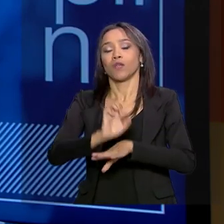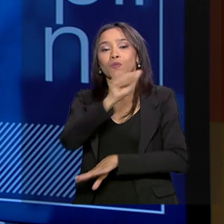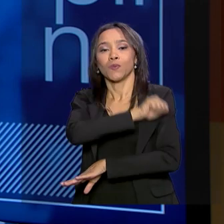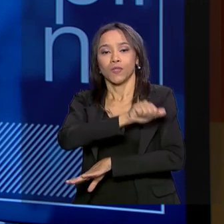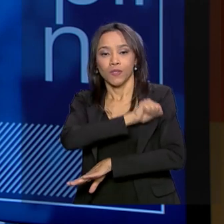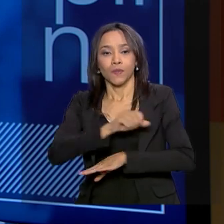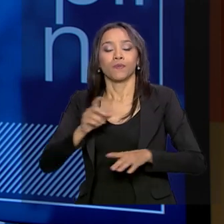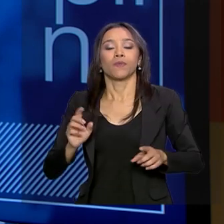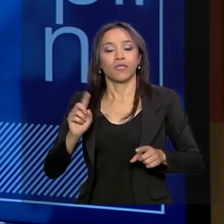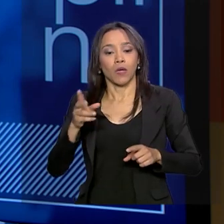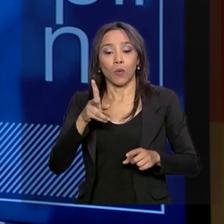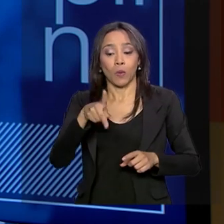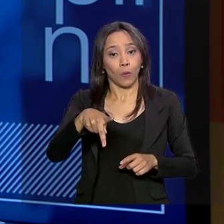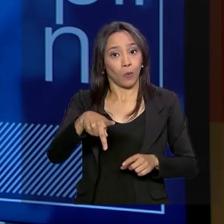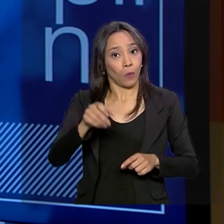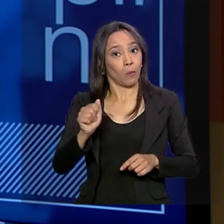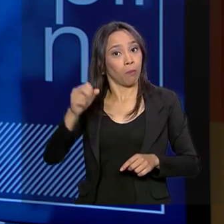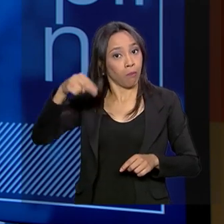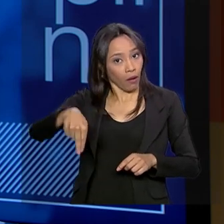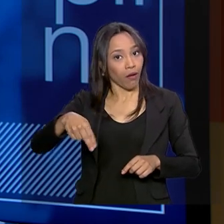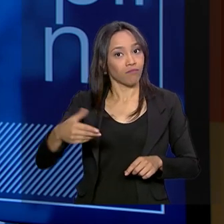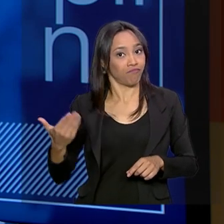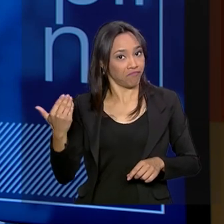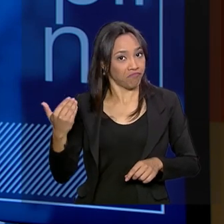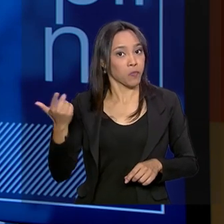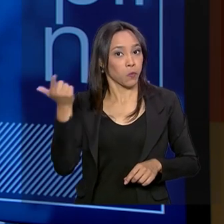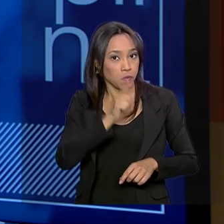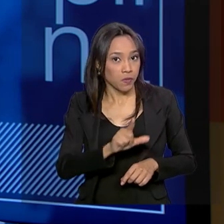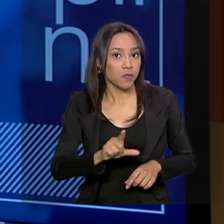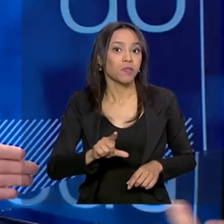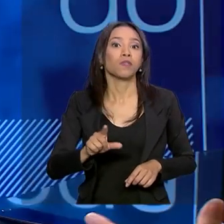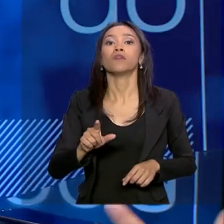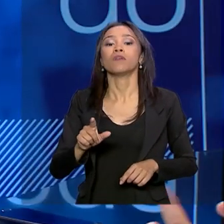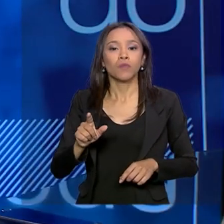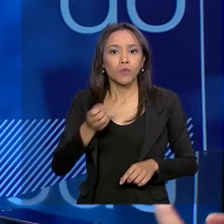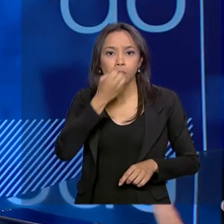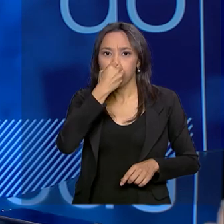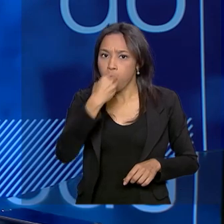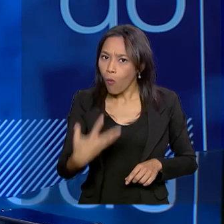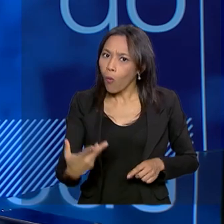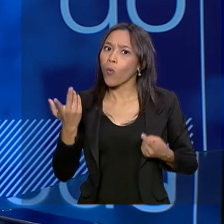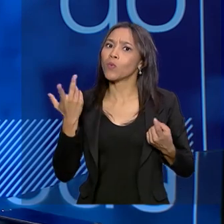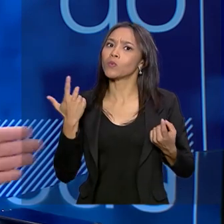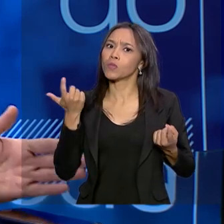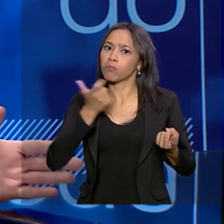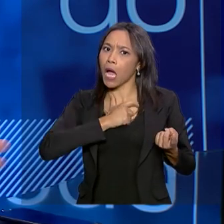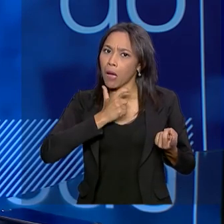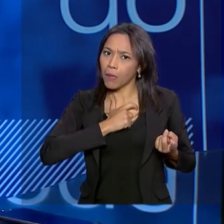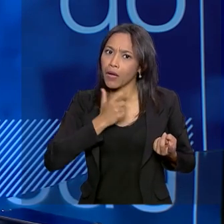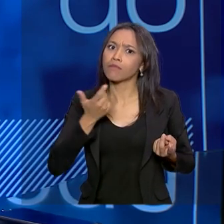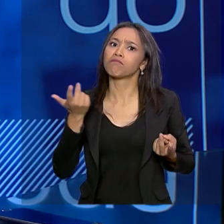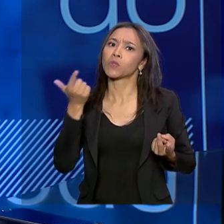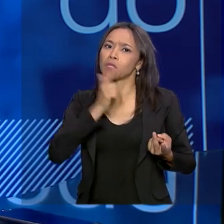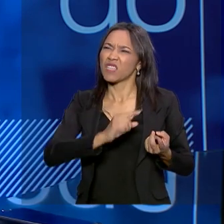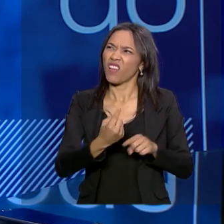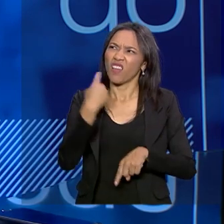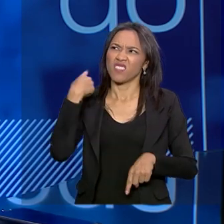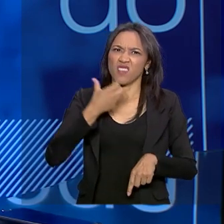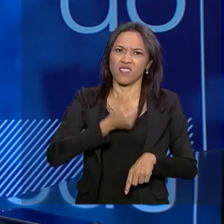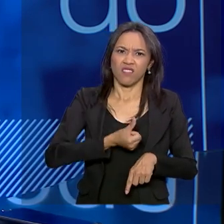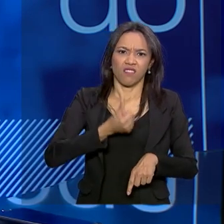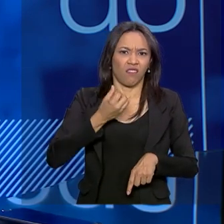está aí, né? Nós conseguimos ficar em segundo lugar, logo atrás dos Estados Unidos. Desde 63 não havia